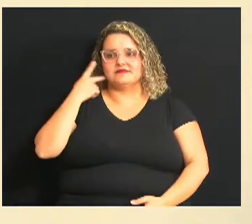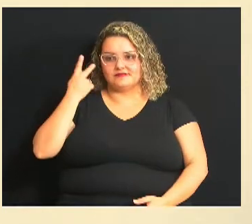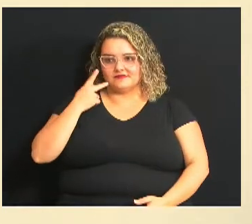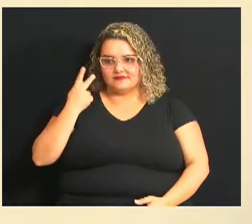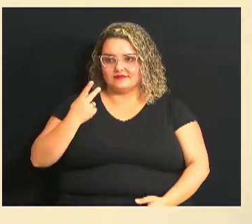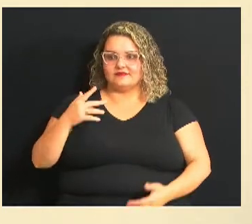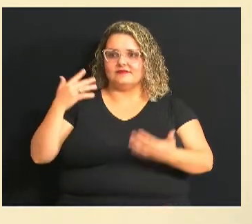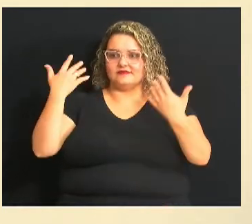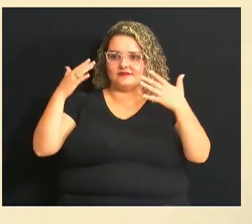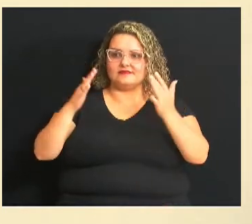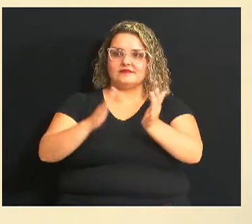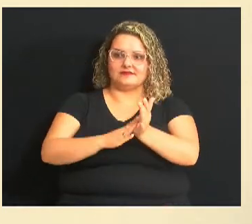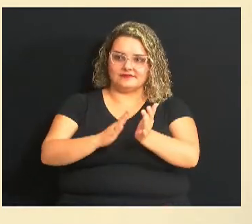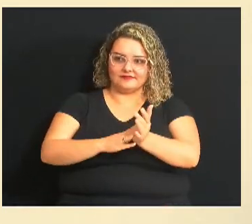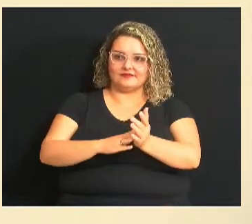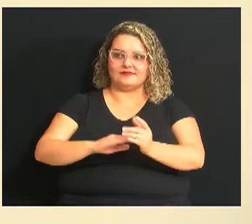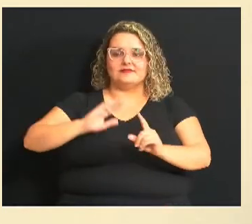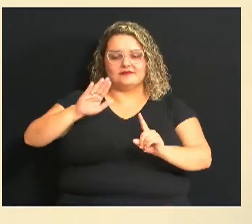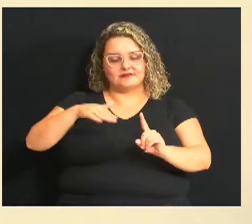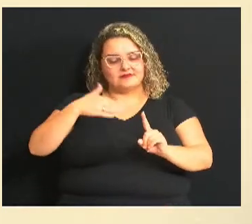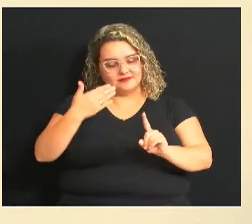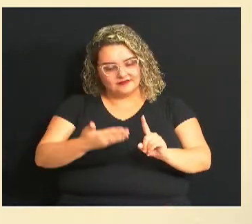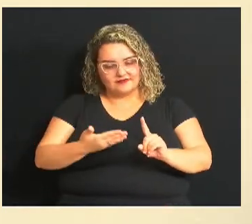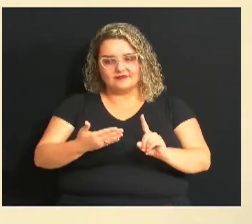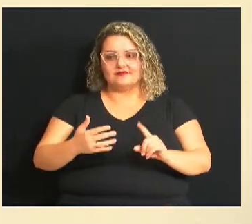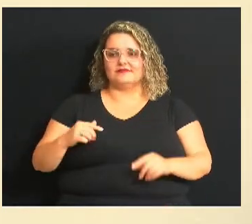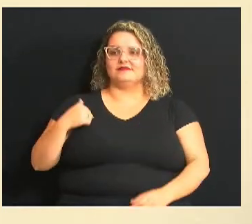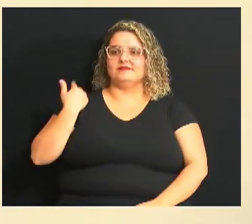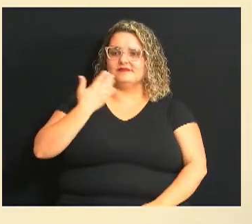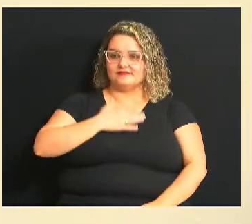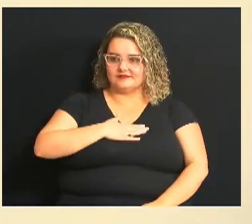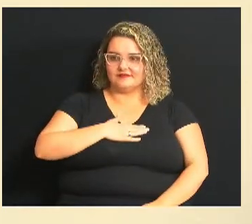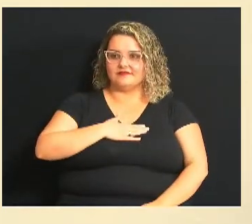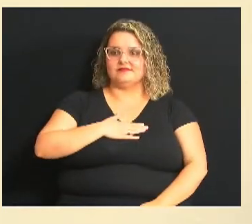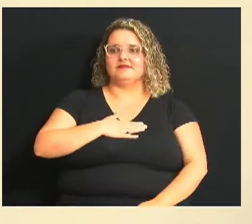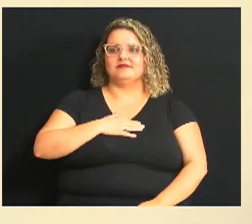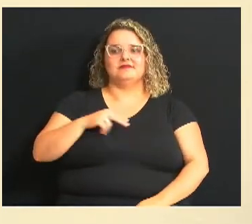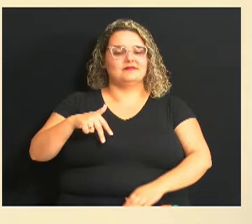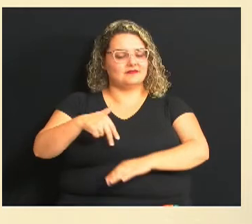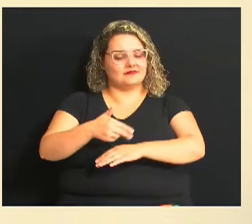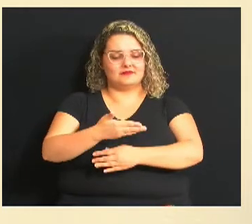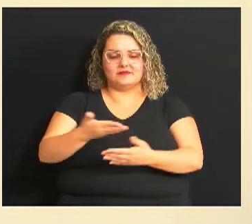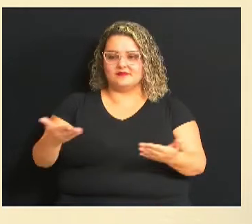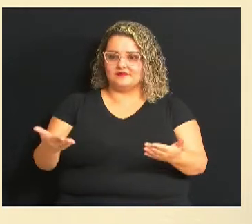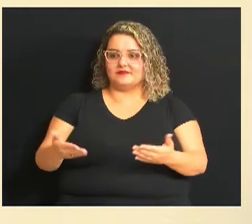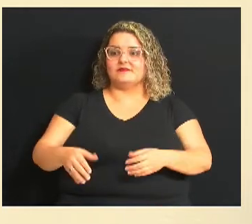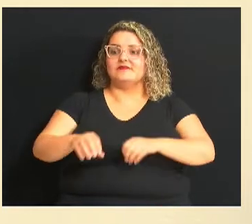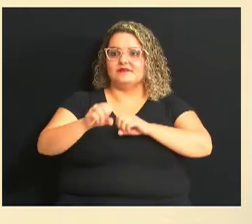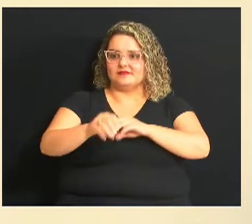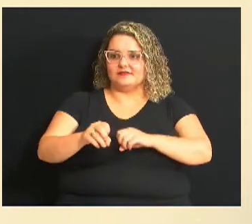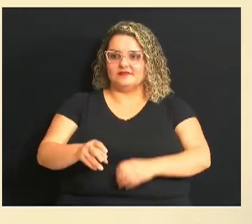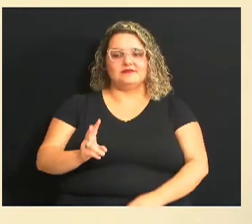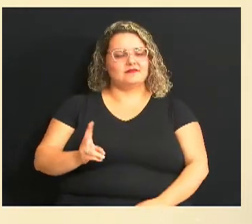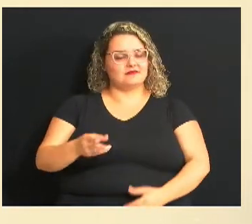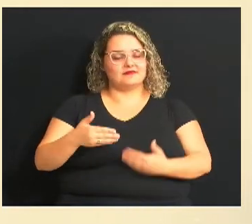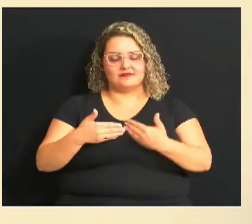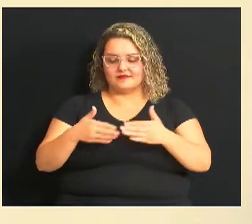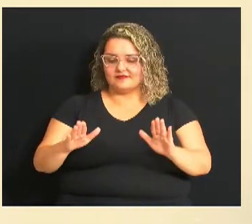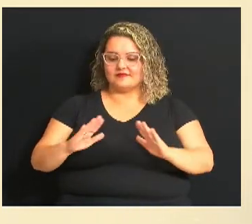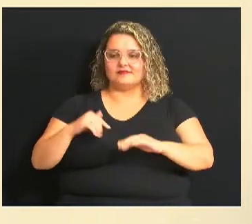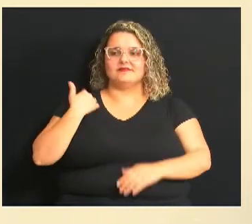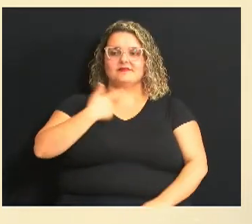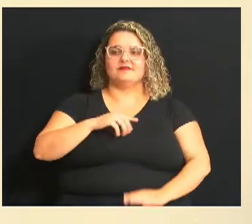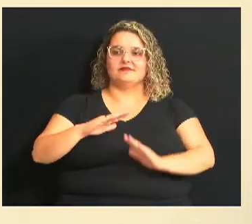parabéns por esse reconhecimento, em nome de todos. Estou às ordens, o ensino estará sempre, a nossa escola às ordens,